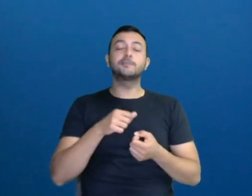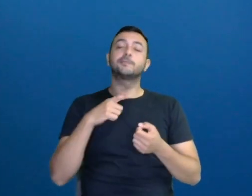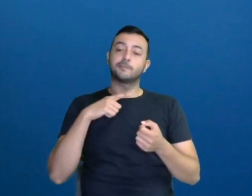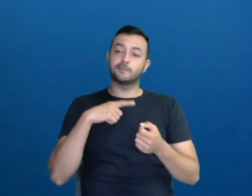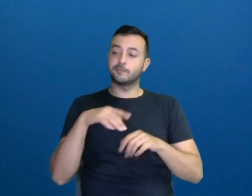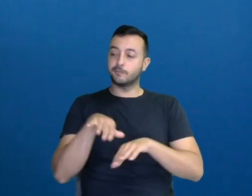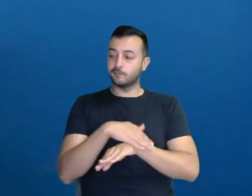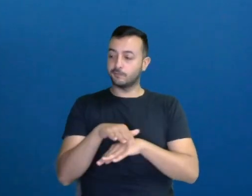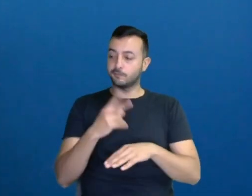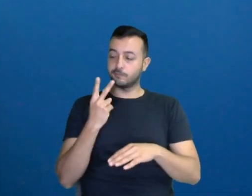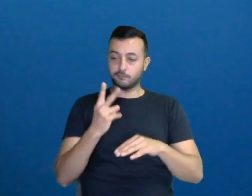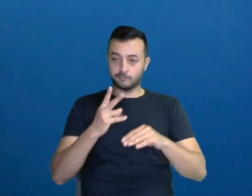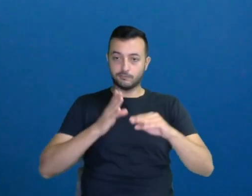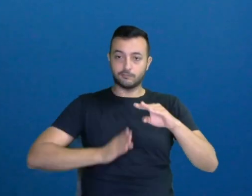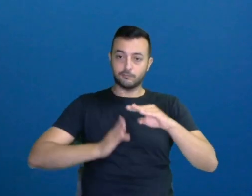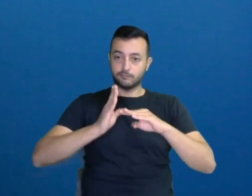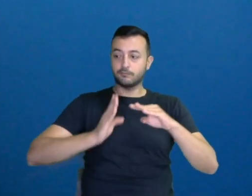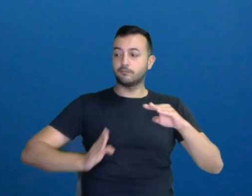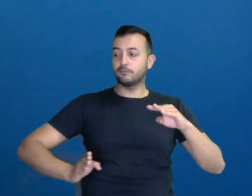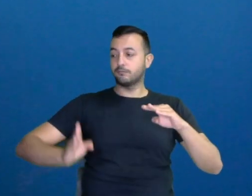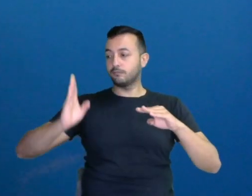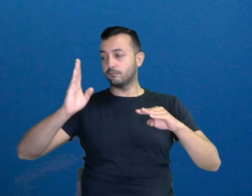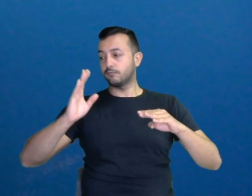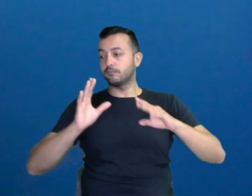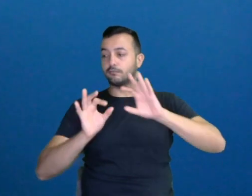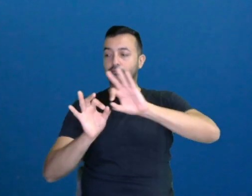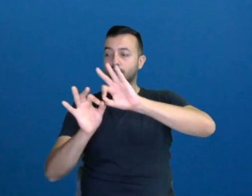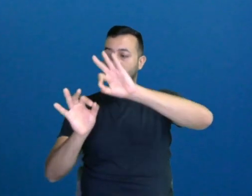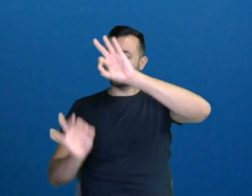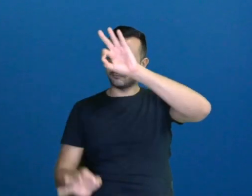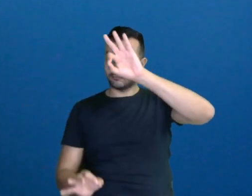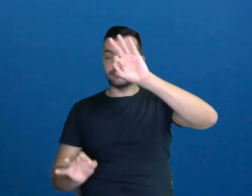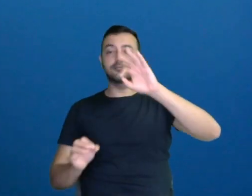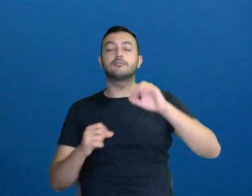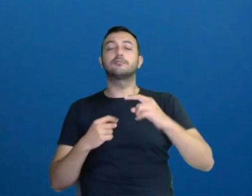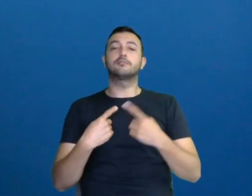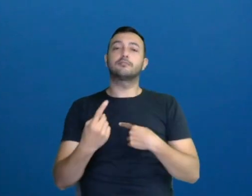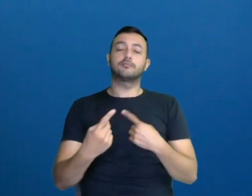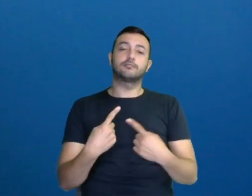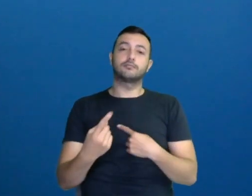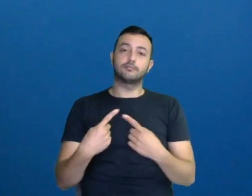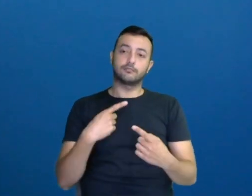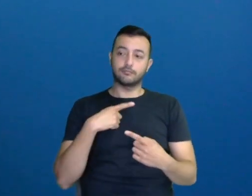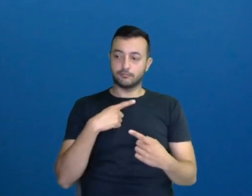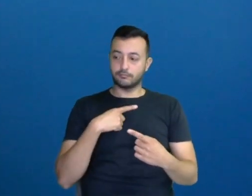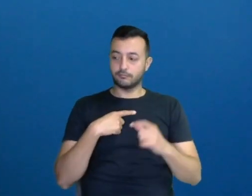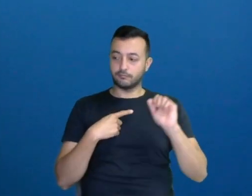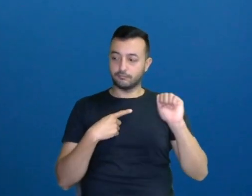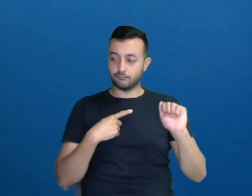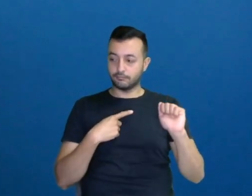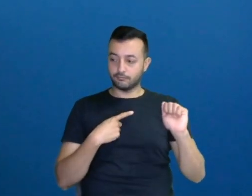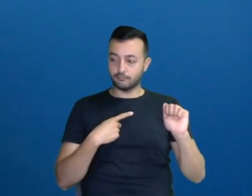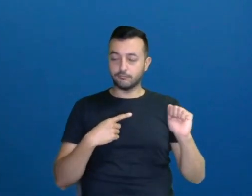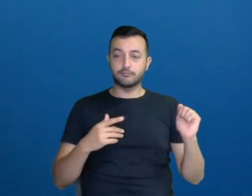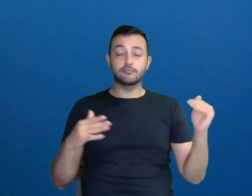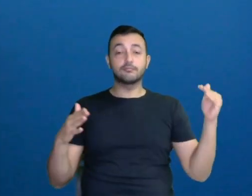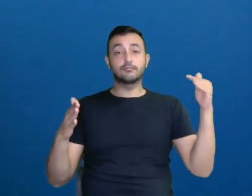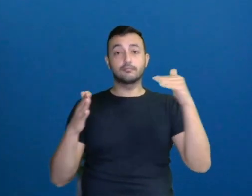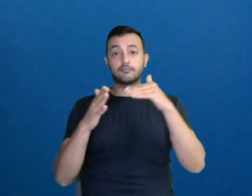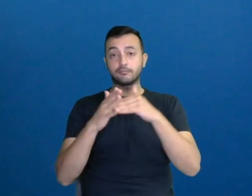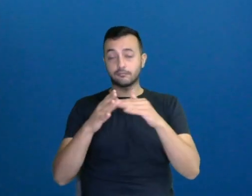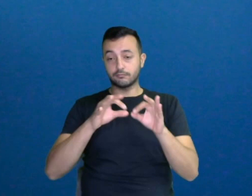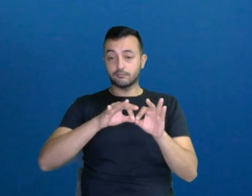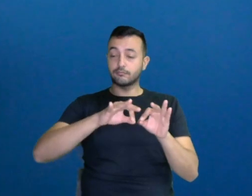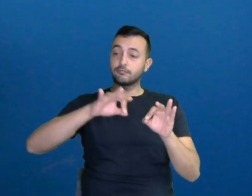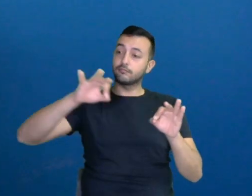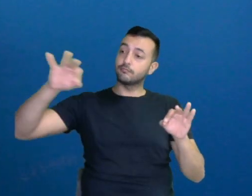tem duas ruas aqui. Então, mediu-se nas avenidas as distâncias do ponto A até as entradas